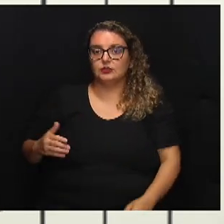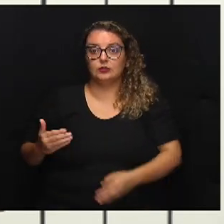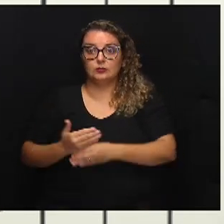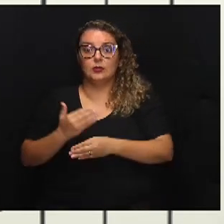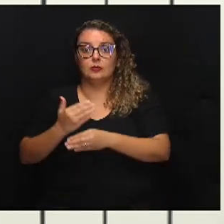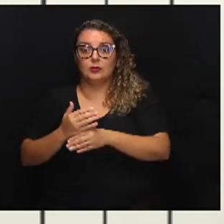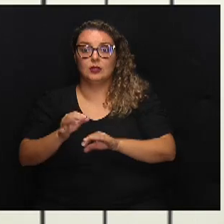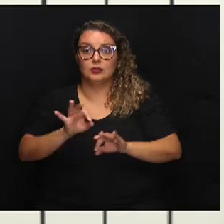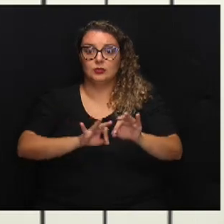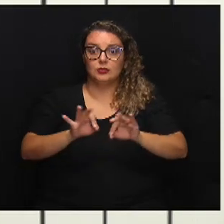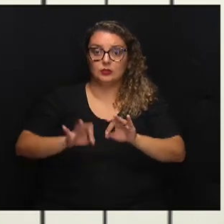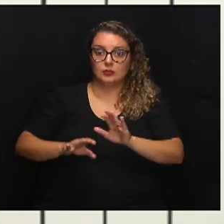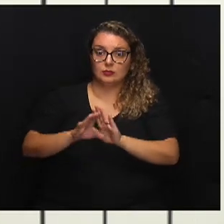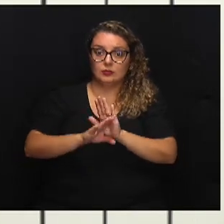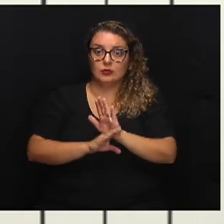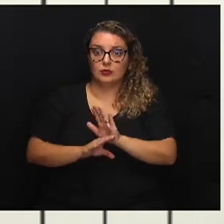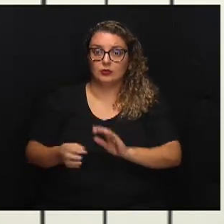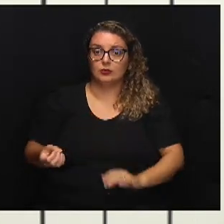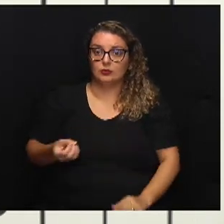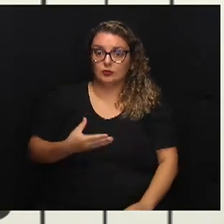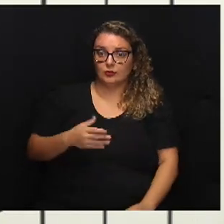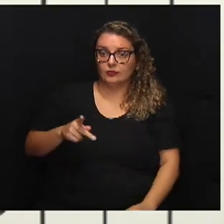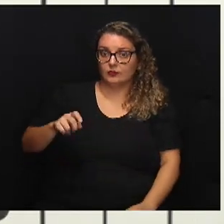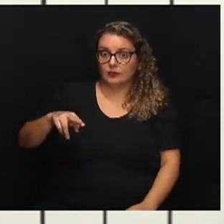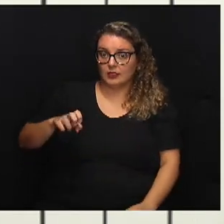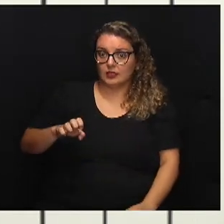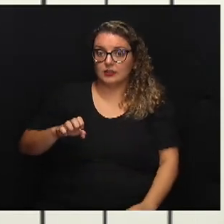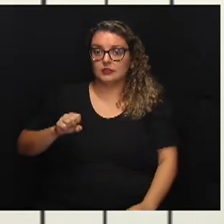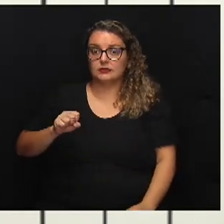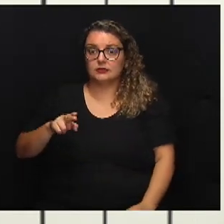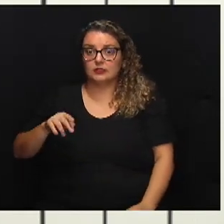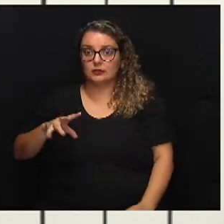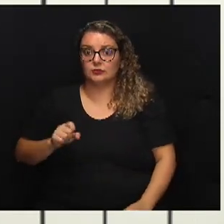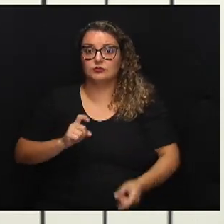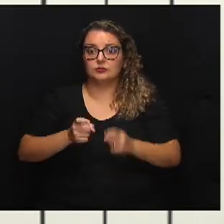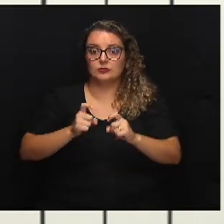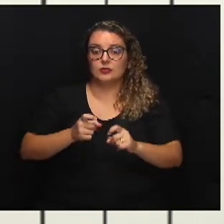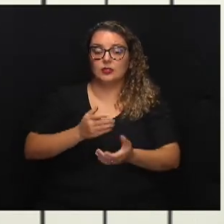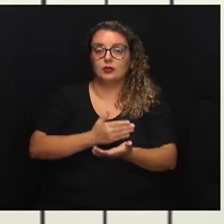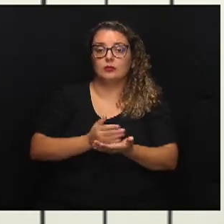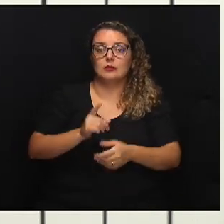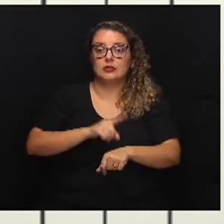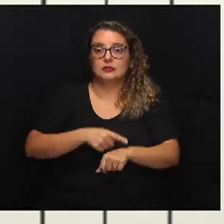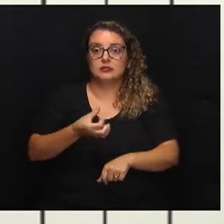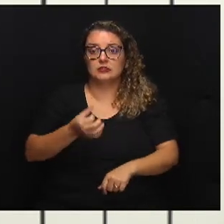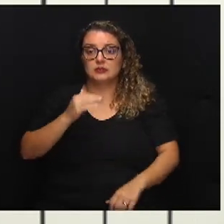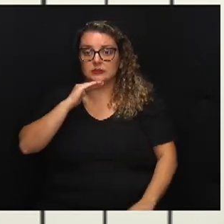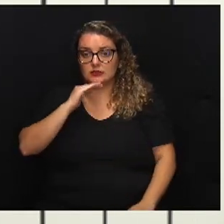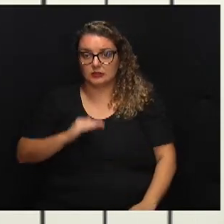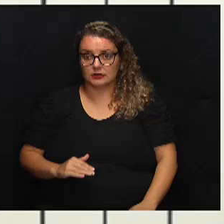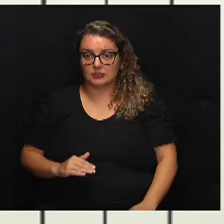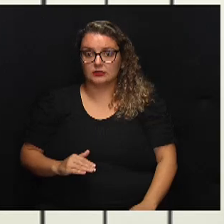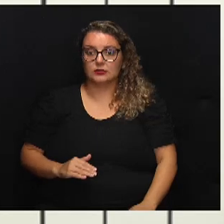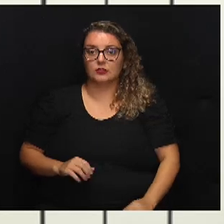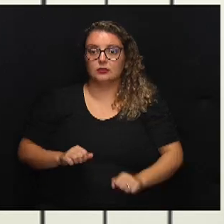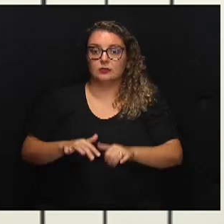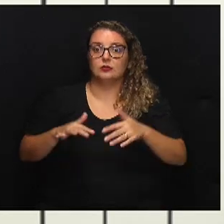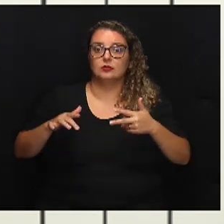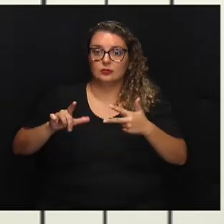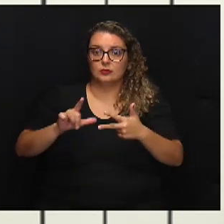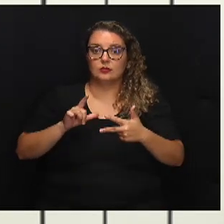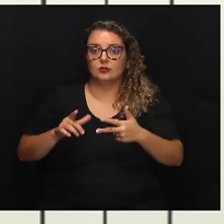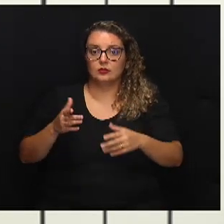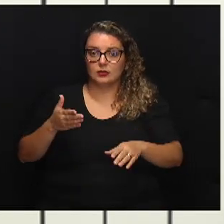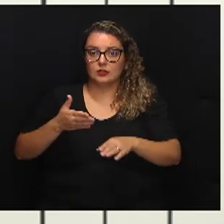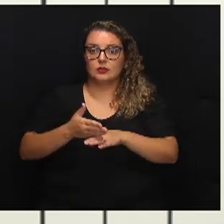no programa Novo PAC Saúde. A reunião ordinária começa às 6 horas da tarde no plenário do Legislativo, com